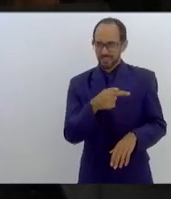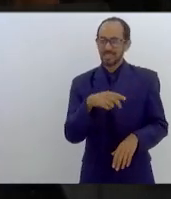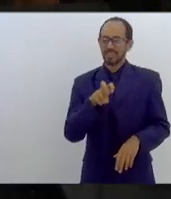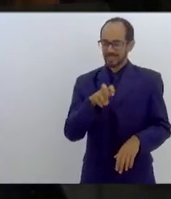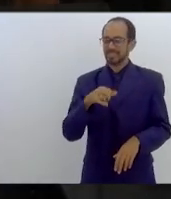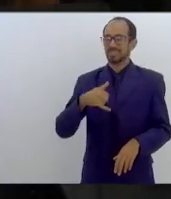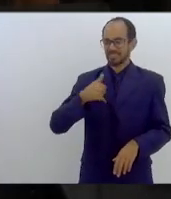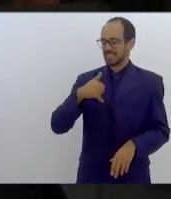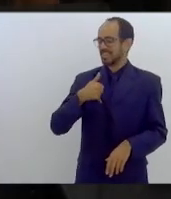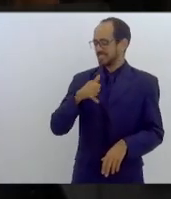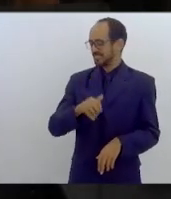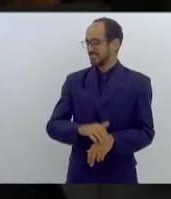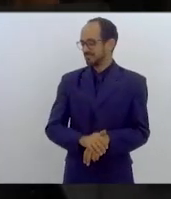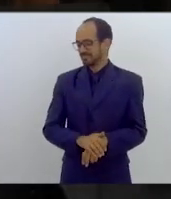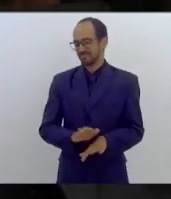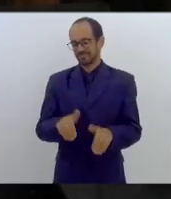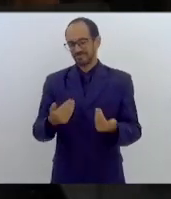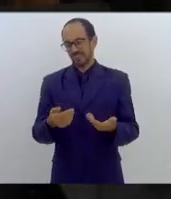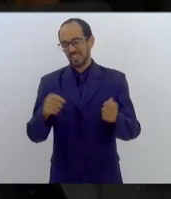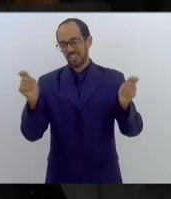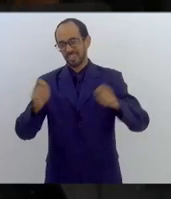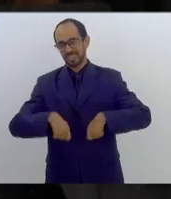Né? Então a gente pode ainda